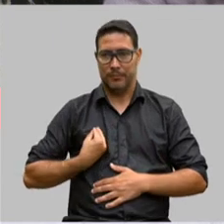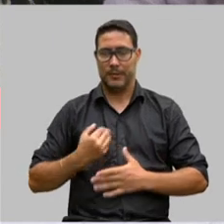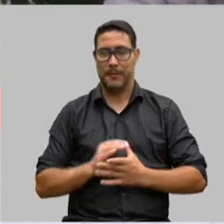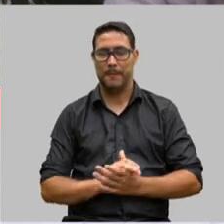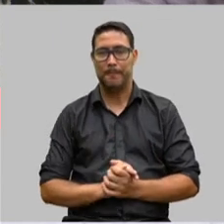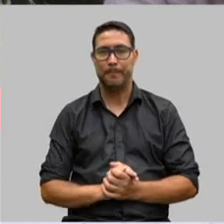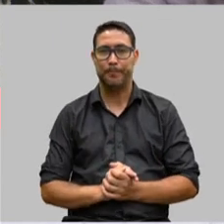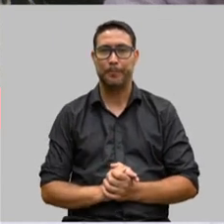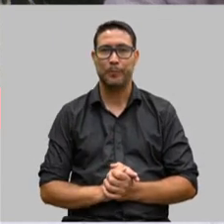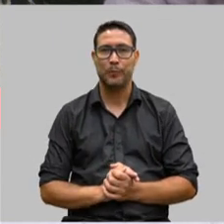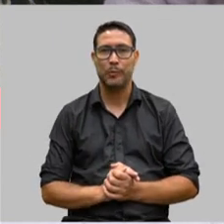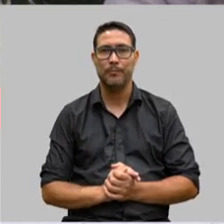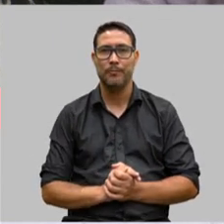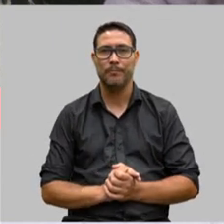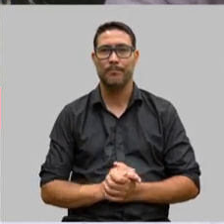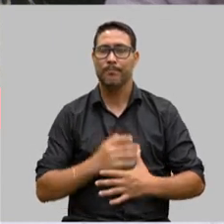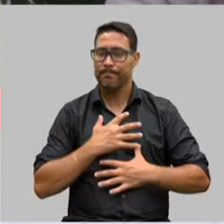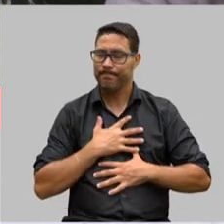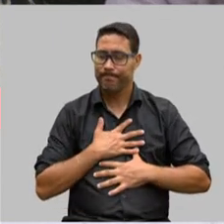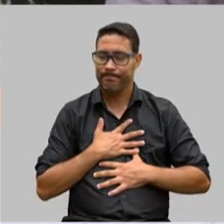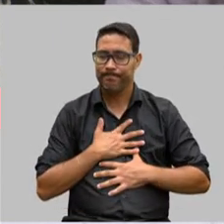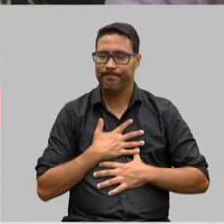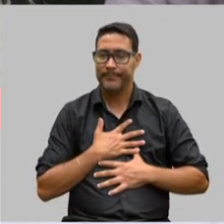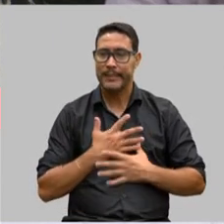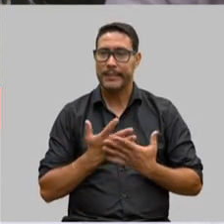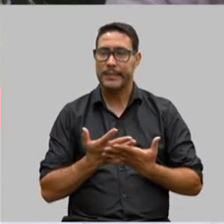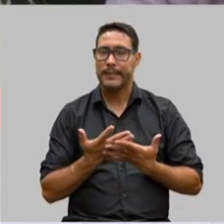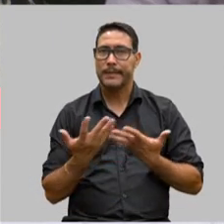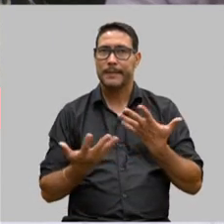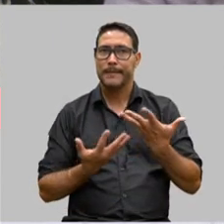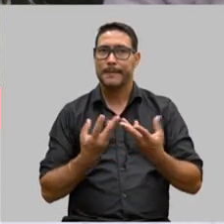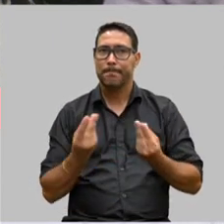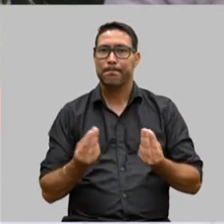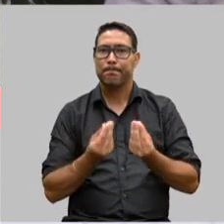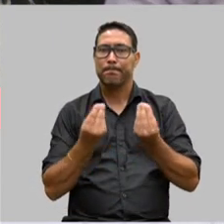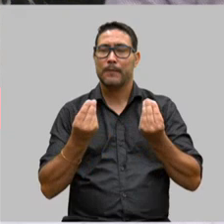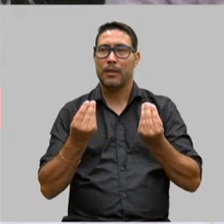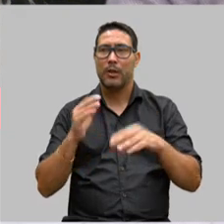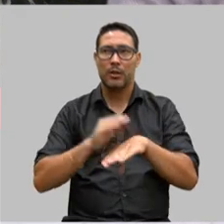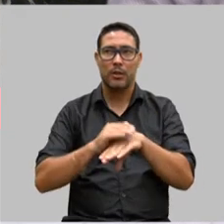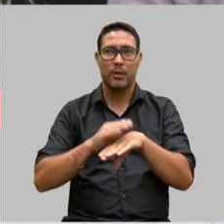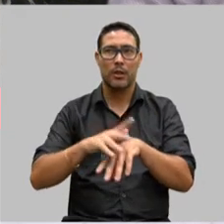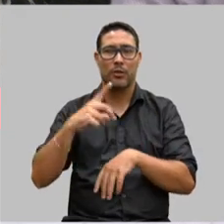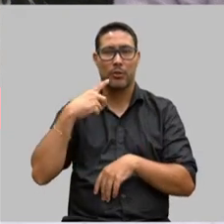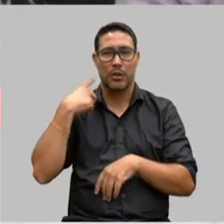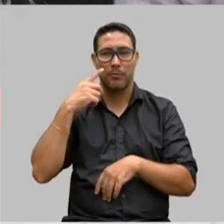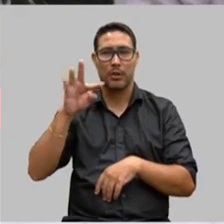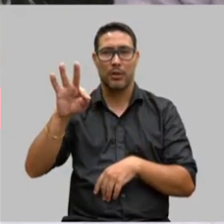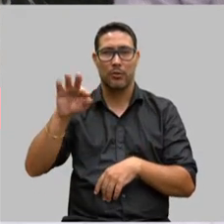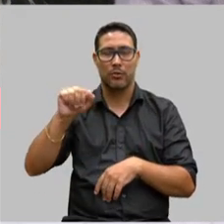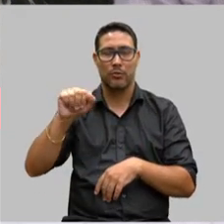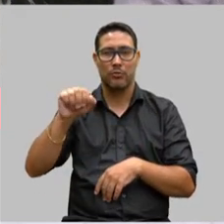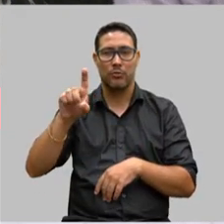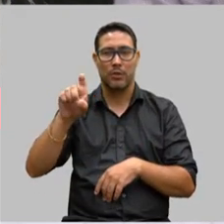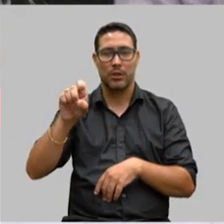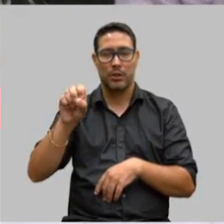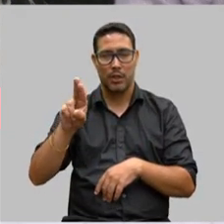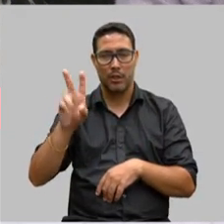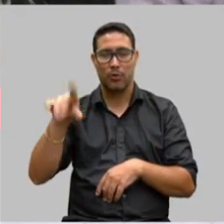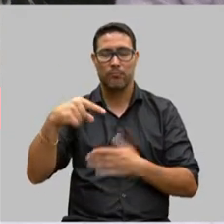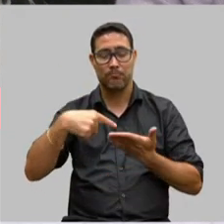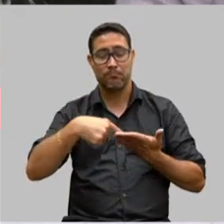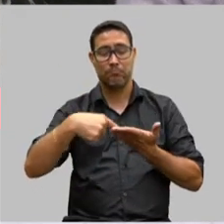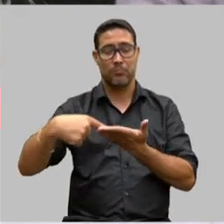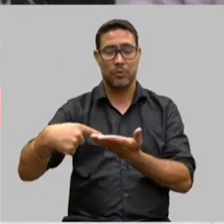Eu fiquei muito sensível quando o deputado Tadeu nos convidou para fazer parte desse importante